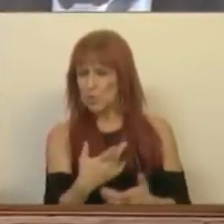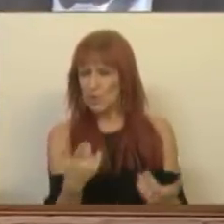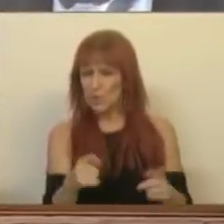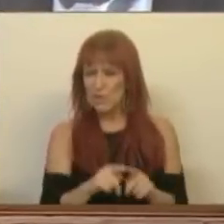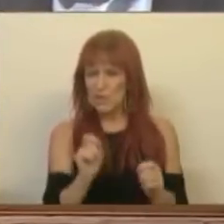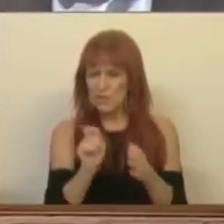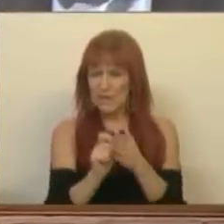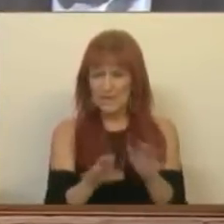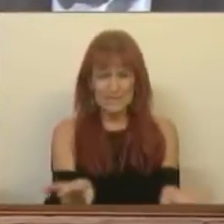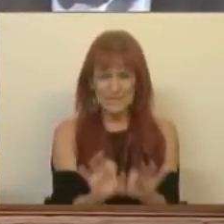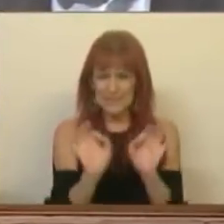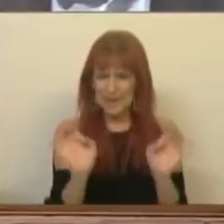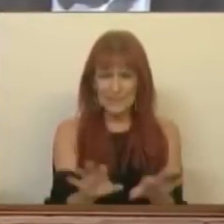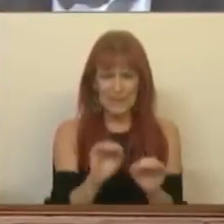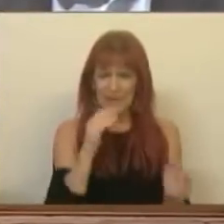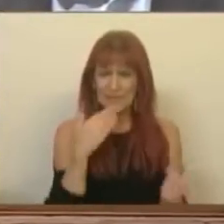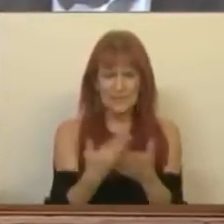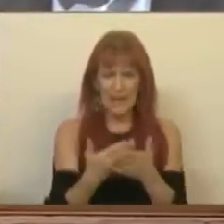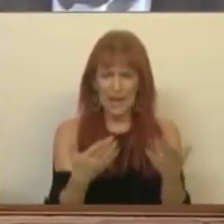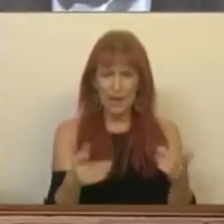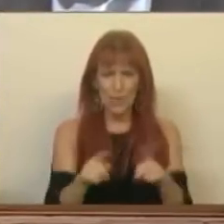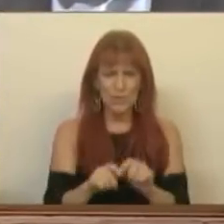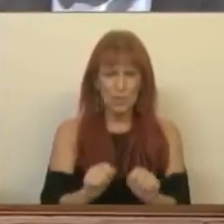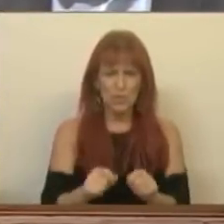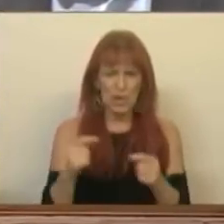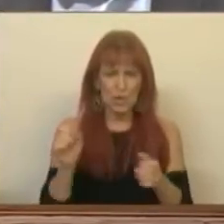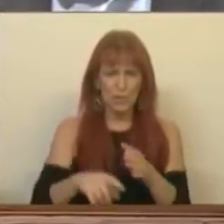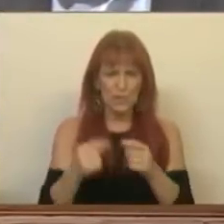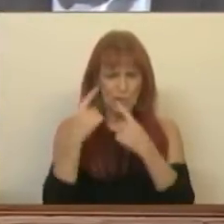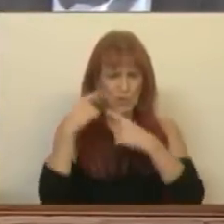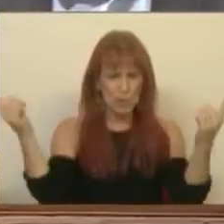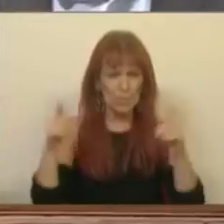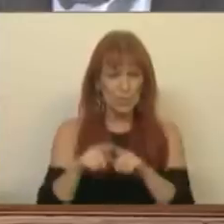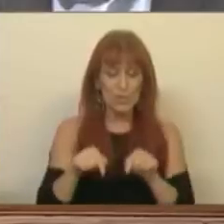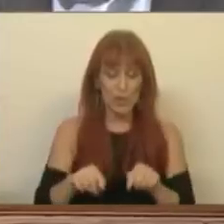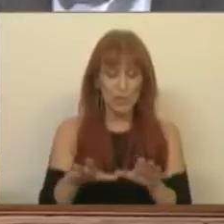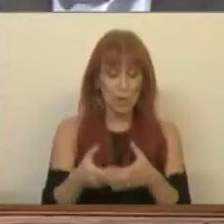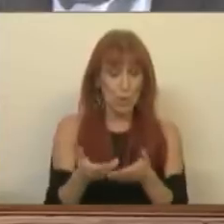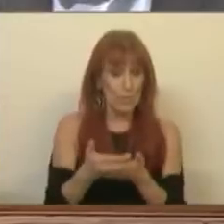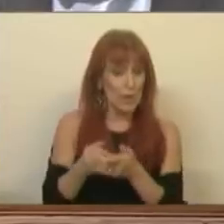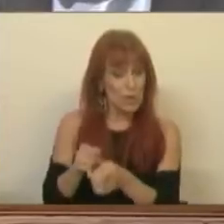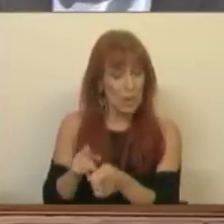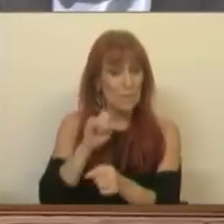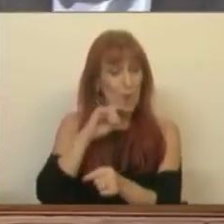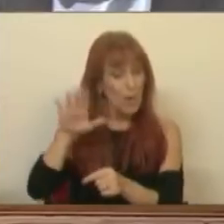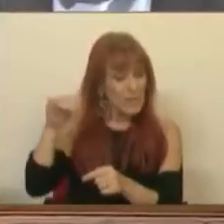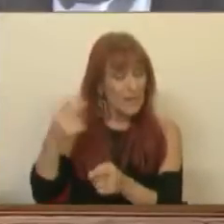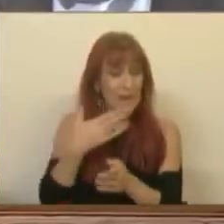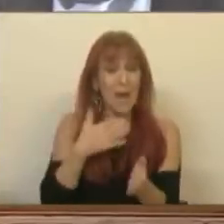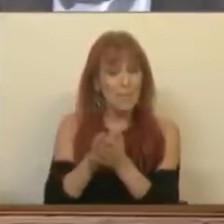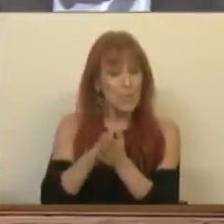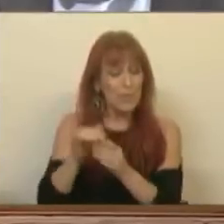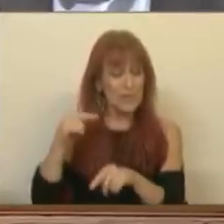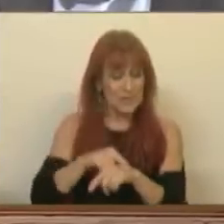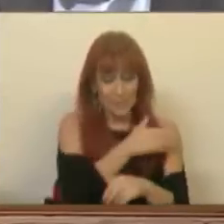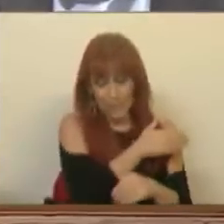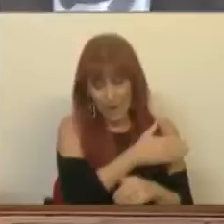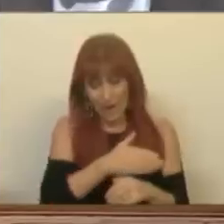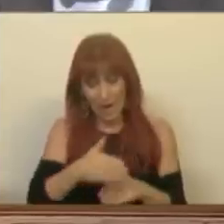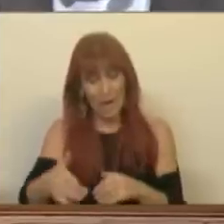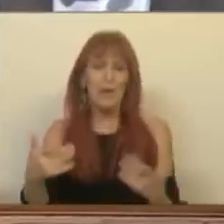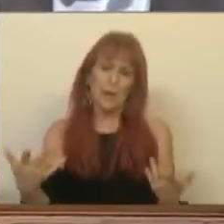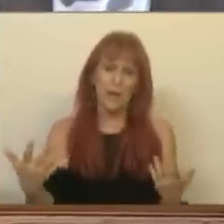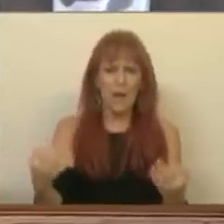que mesmo critério deve ter ser usado para Fundos públicos que o grupo de que este grupo económico possa ter beneficiado durante este período